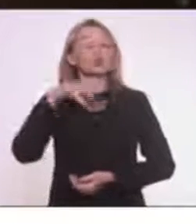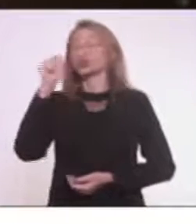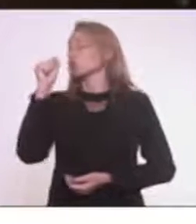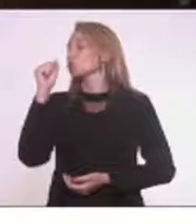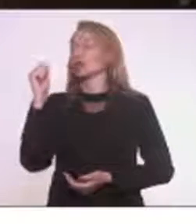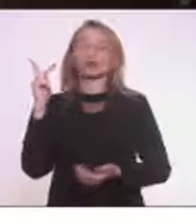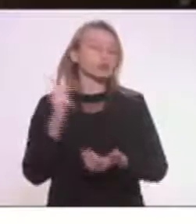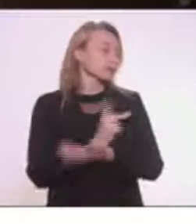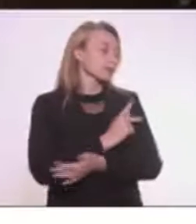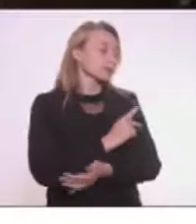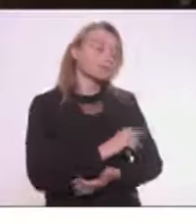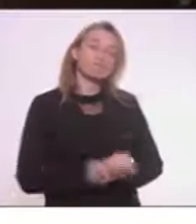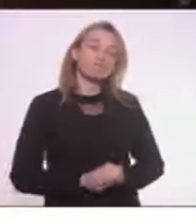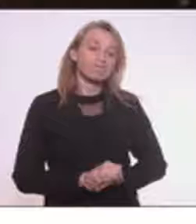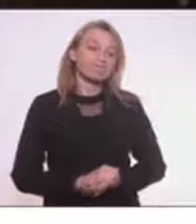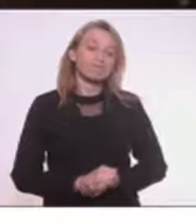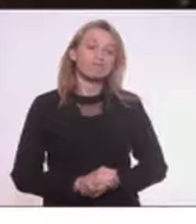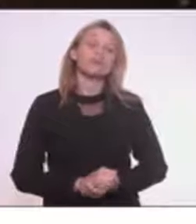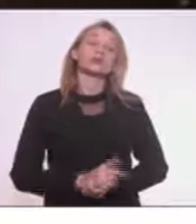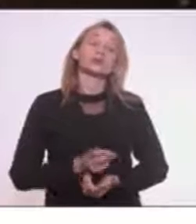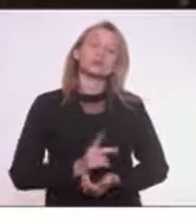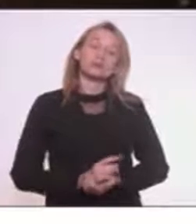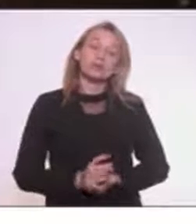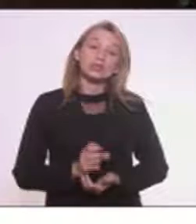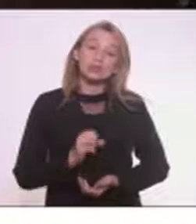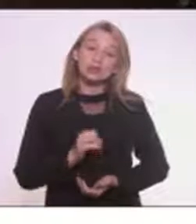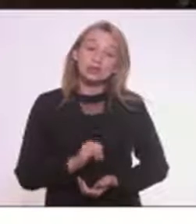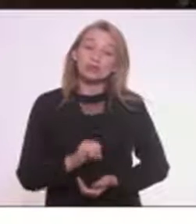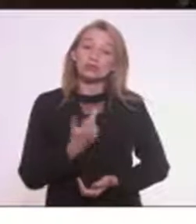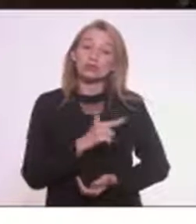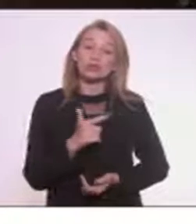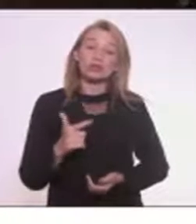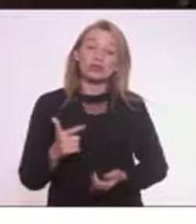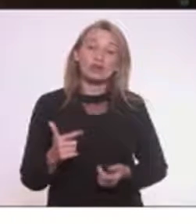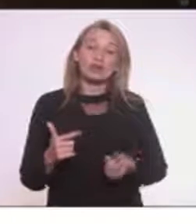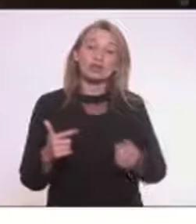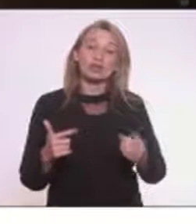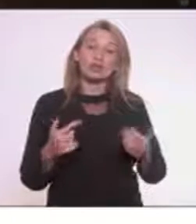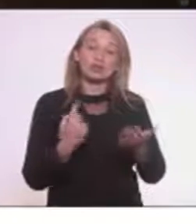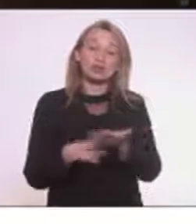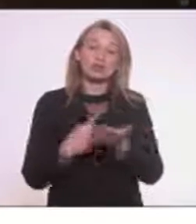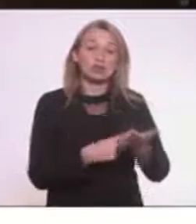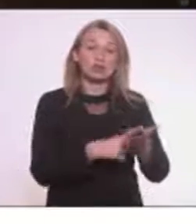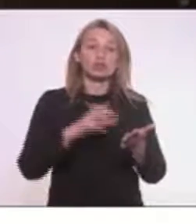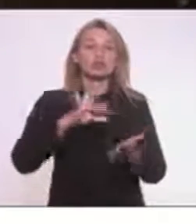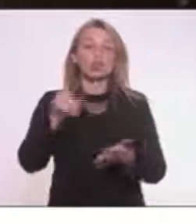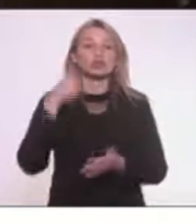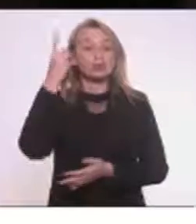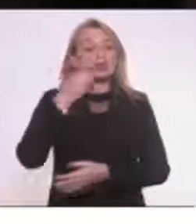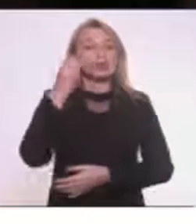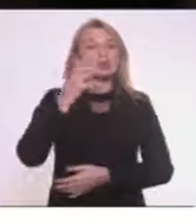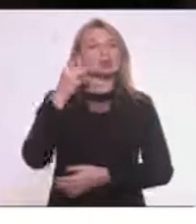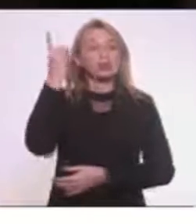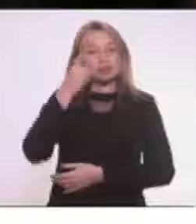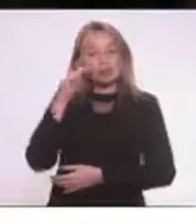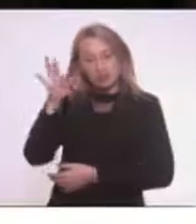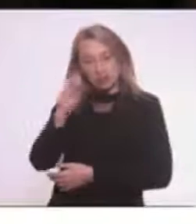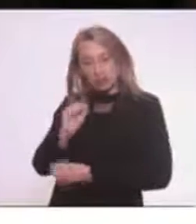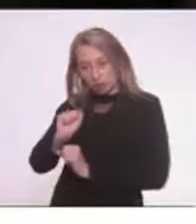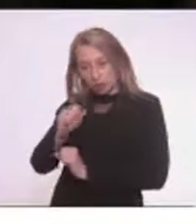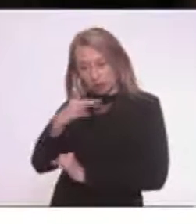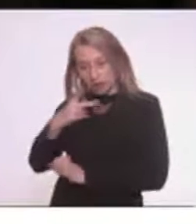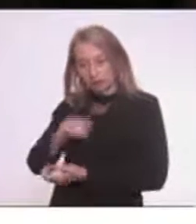tinha acontecido sem que fosse consenso entre todos os deputados. Deputado Flávio, Vossa Excelência me concede uma